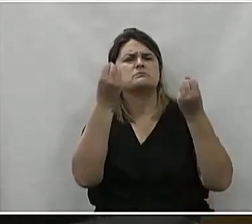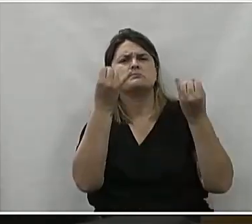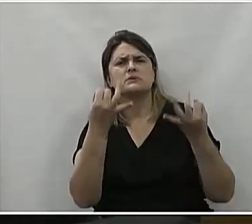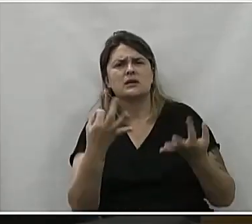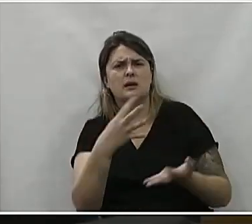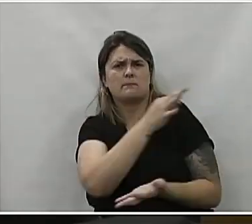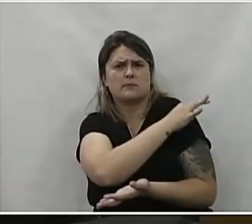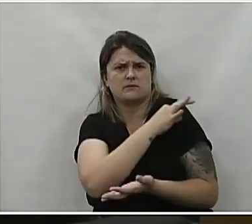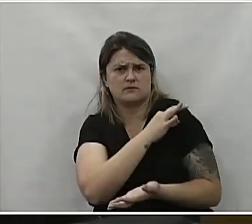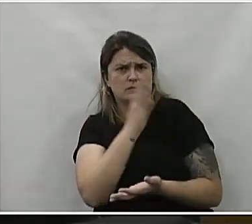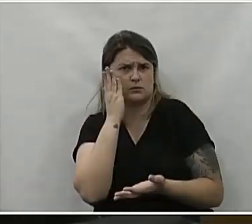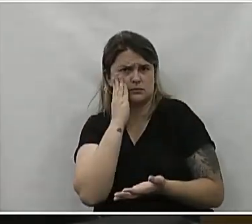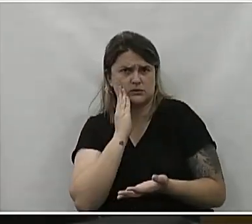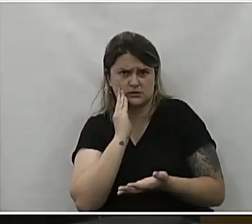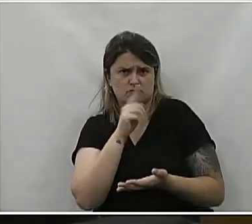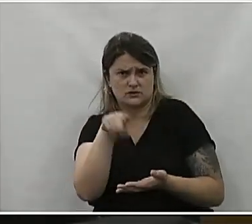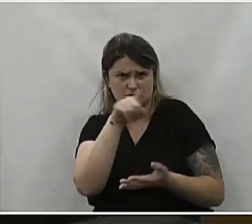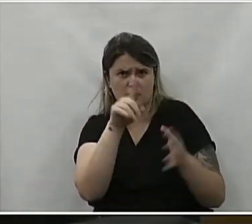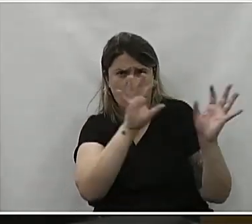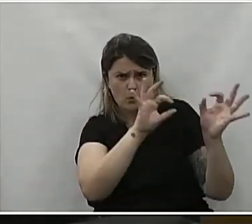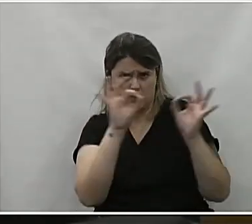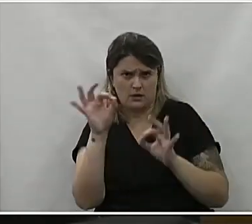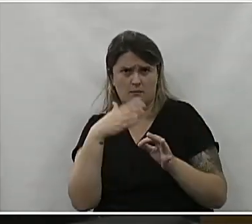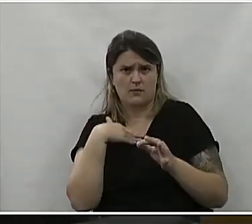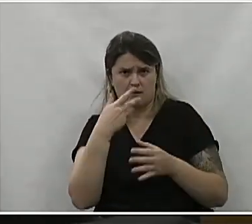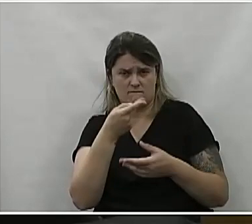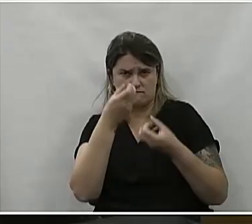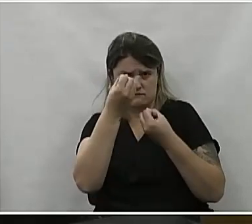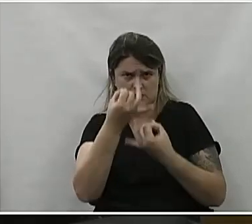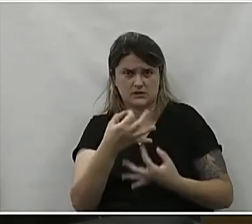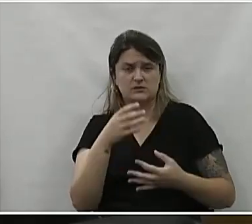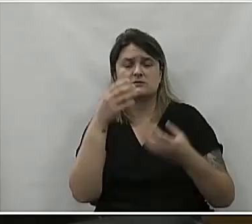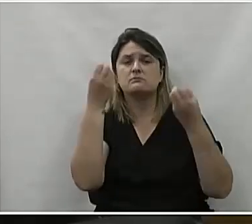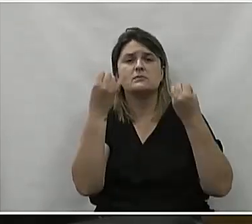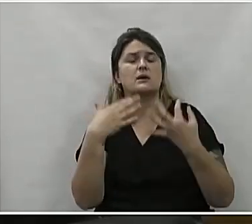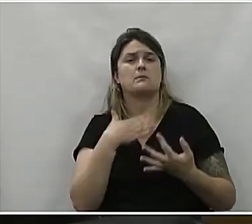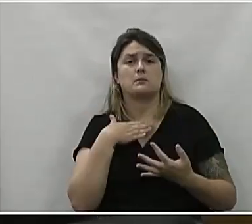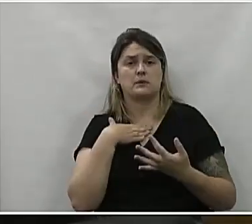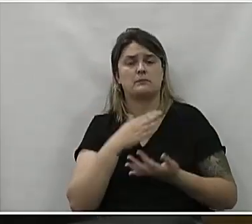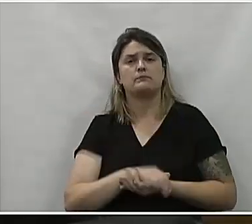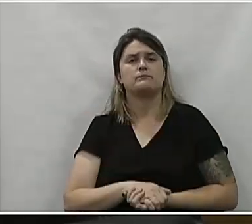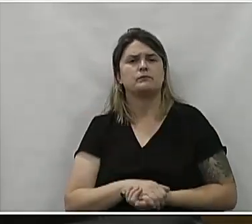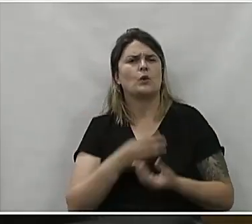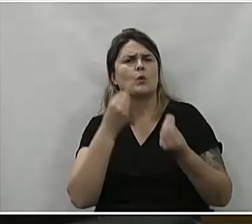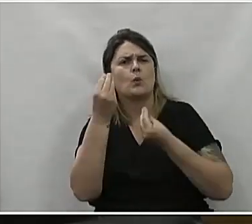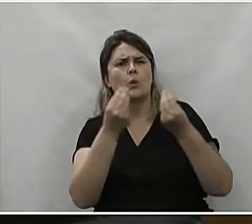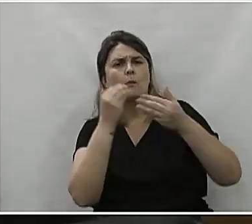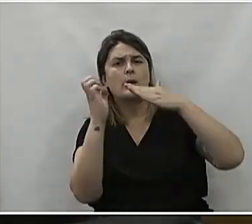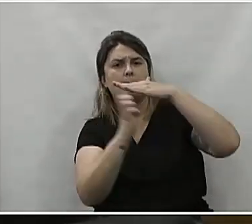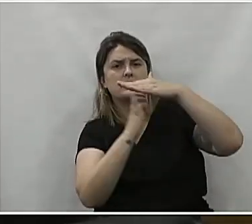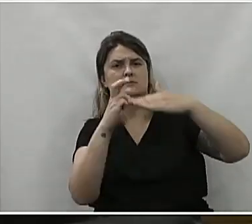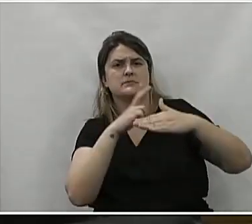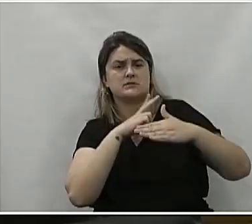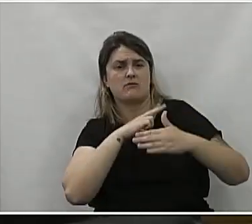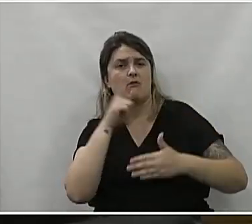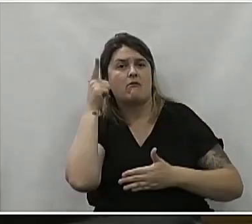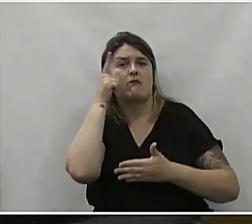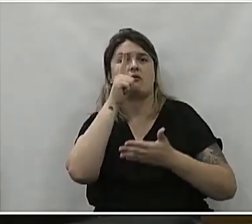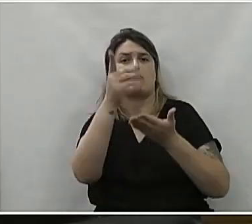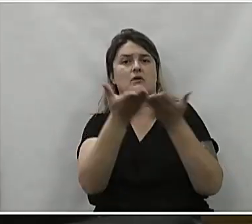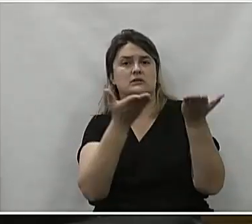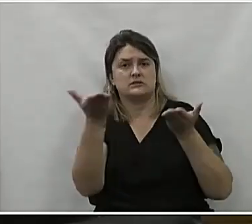coisa Senhor prefeito Que o senhor Vai assistir Esse meu discurso Aqui Me explique uma coisa Como que uma empresa Privada ganha uma